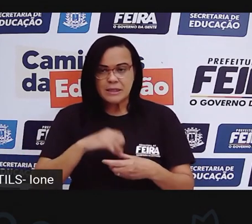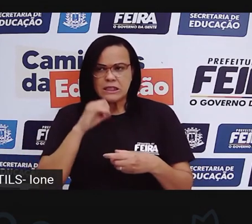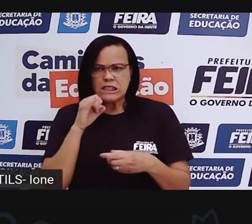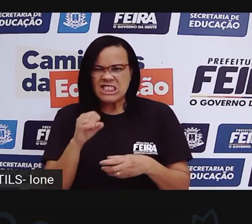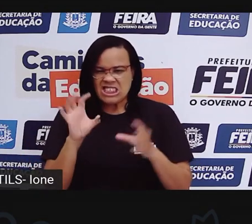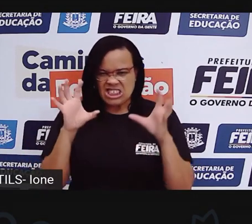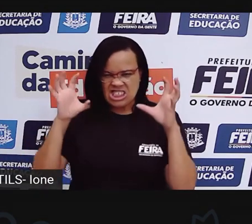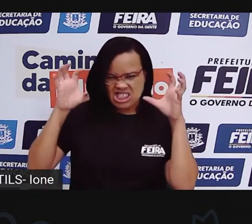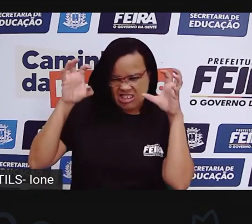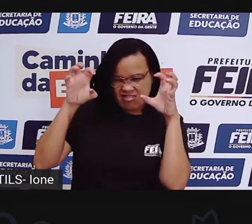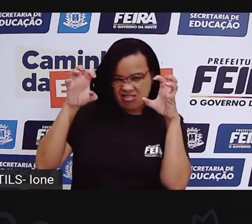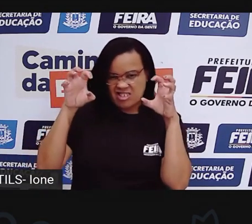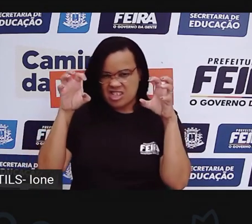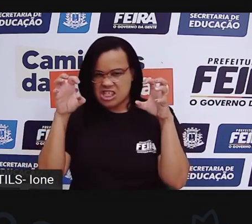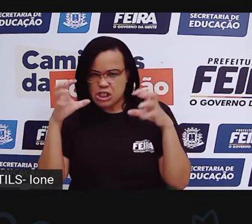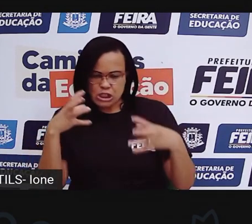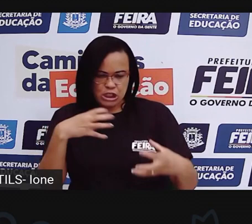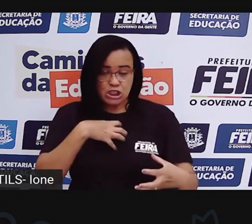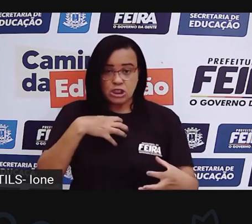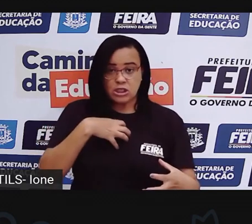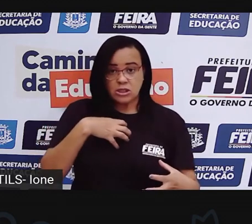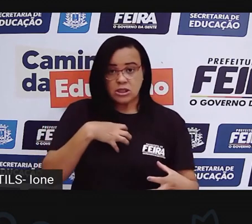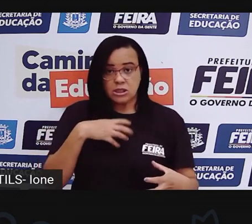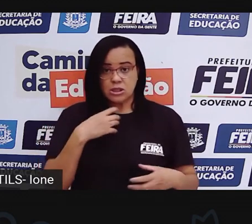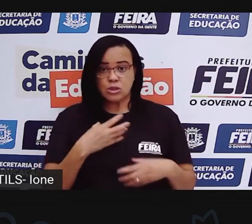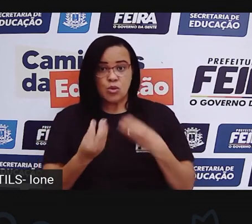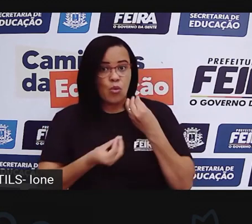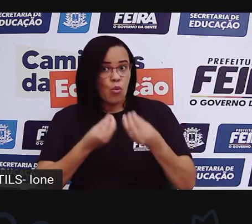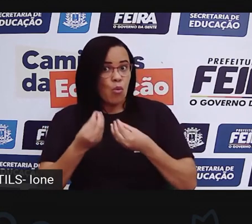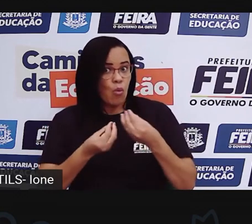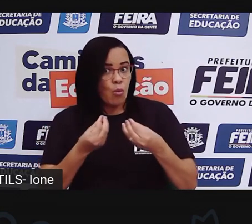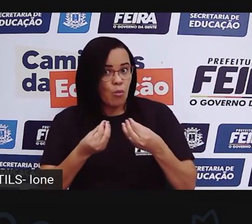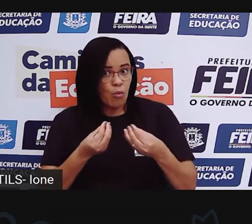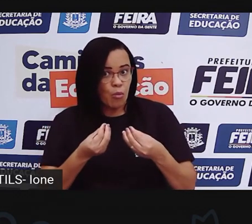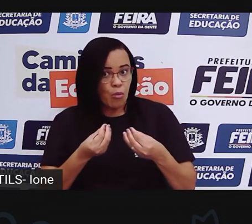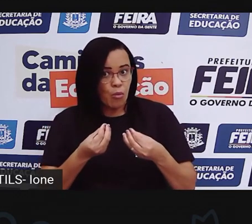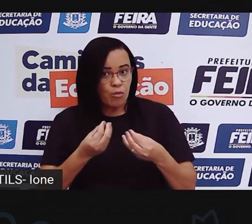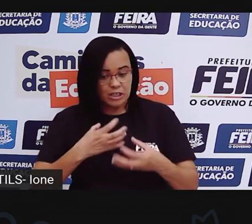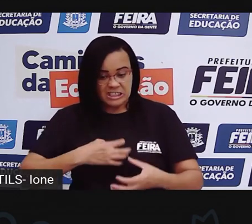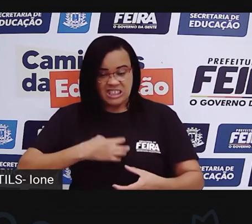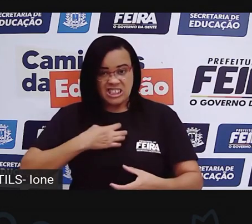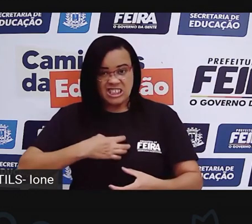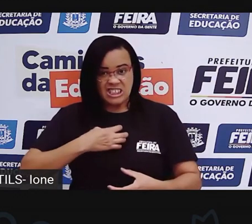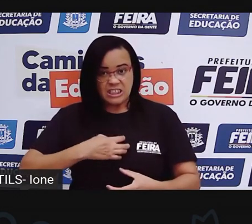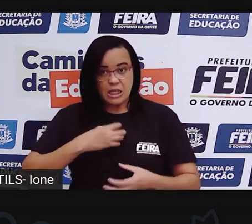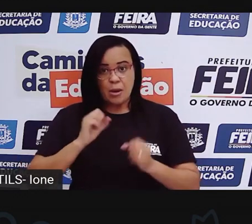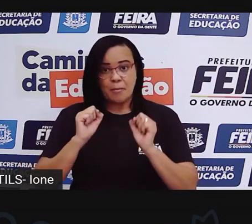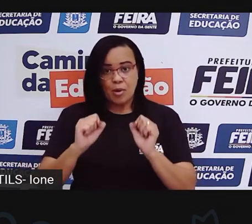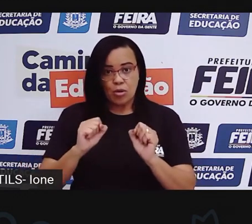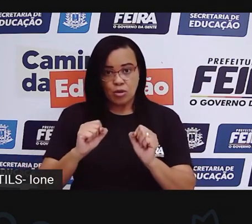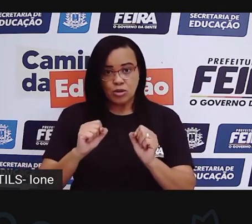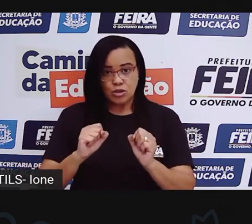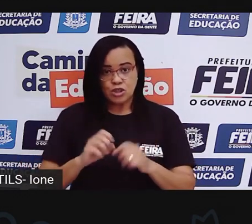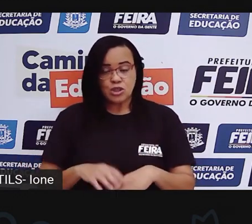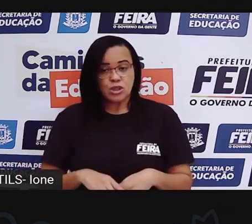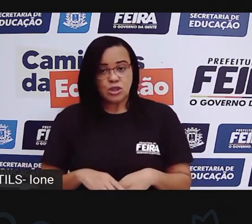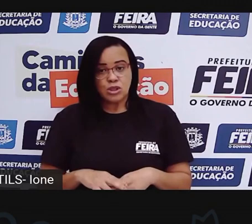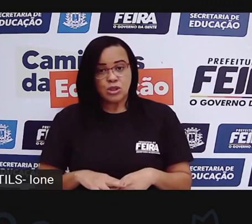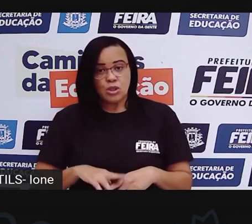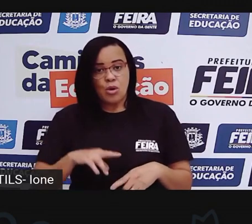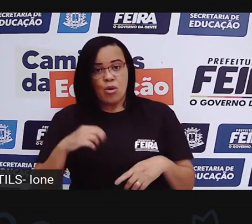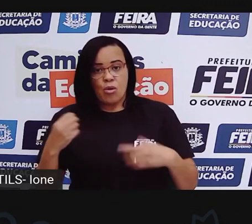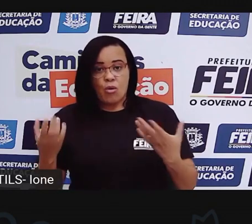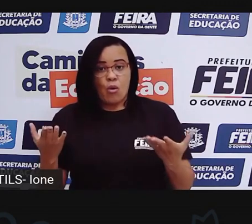sentindo injustiçado, vermelho, irritado, você pode estar com raiva. Se você está tranquilo, né,